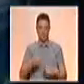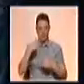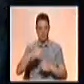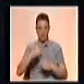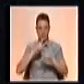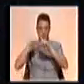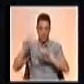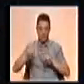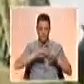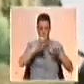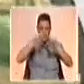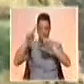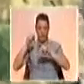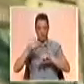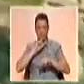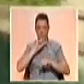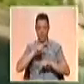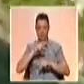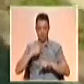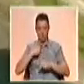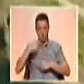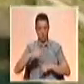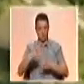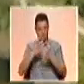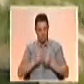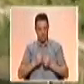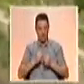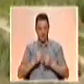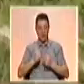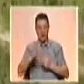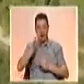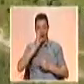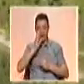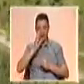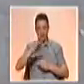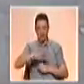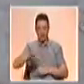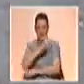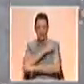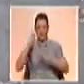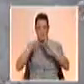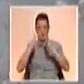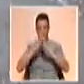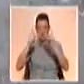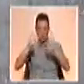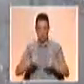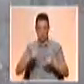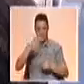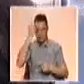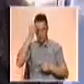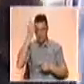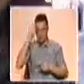Existem diversas formas de tornar o nosso uso de água mais eficiente no que diz respeito ao setor doméstico. Começando pelo mais